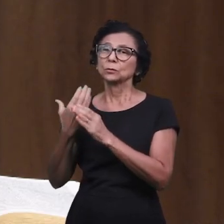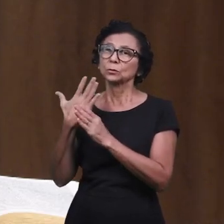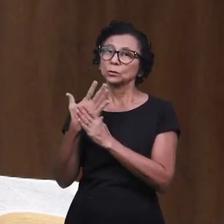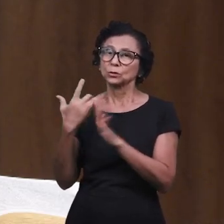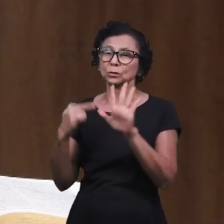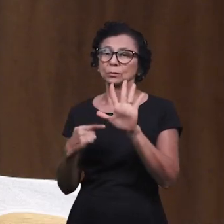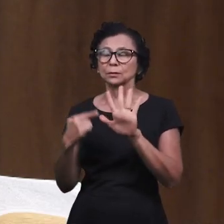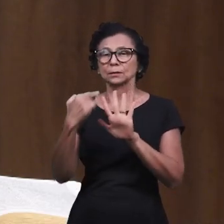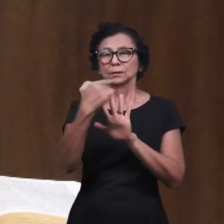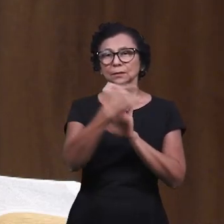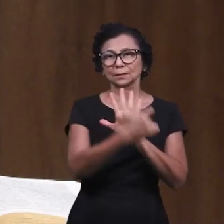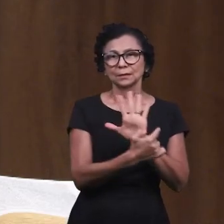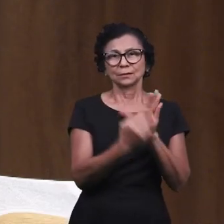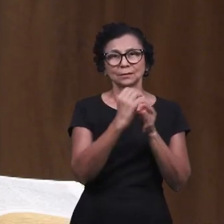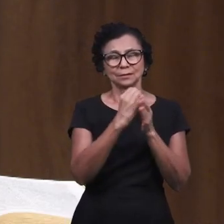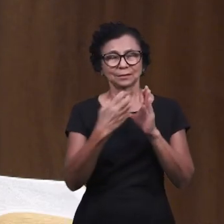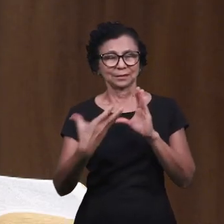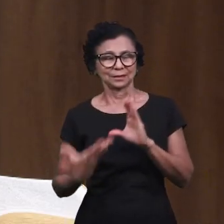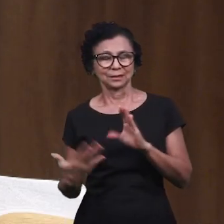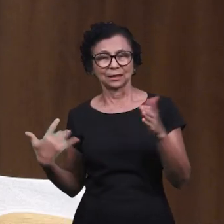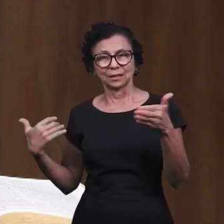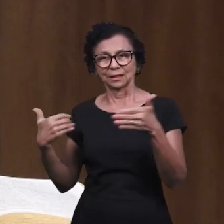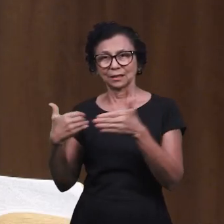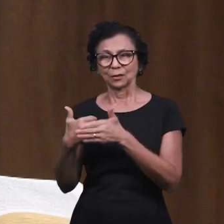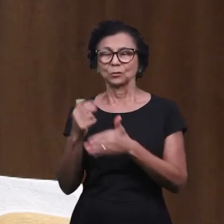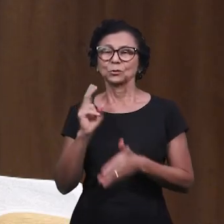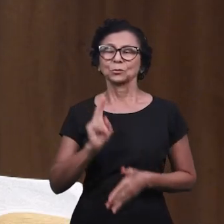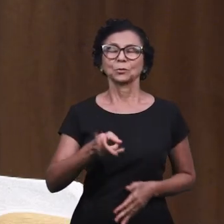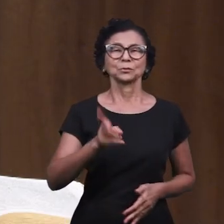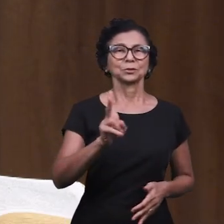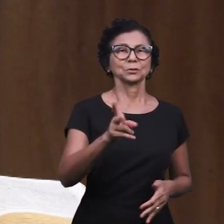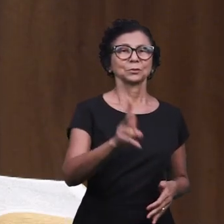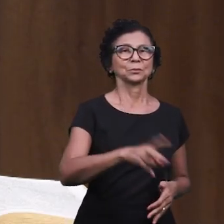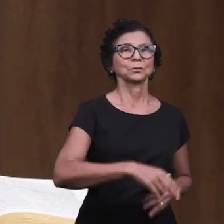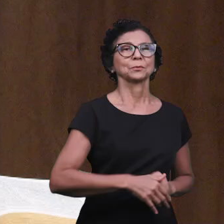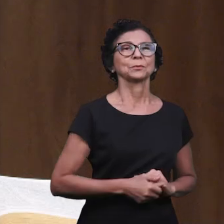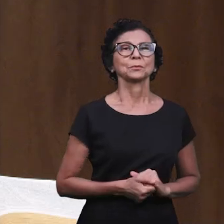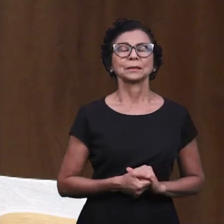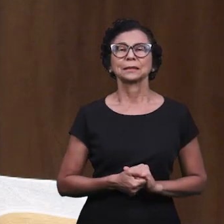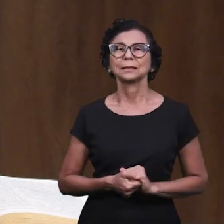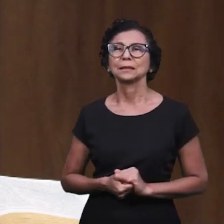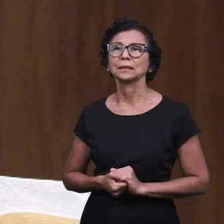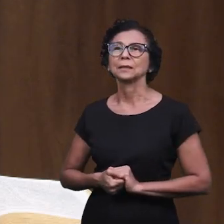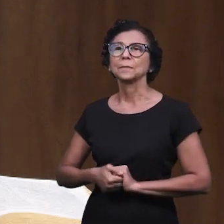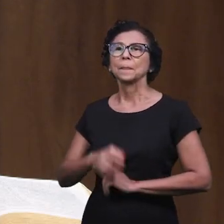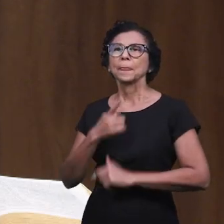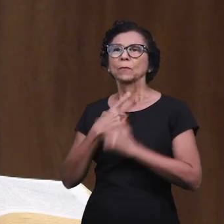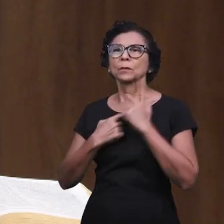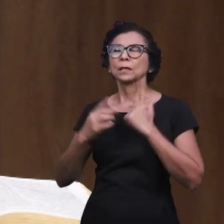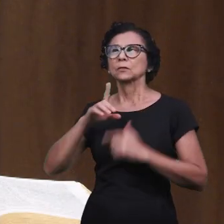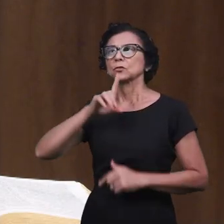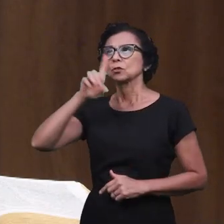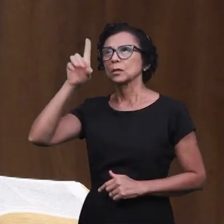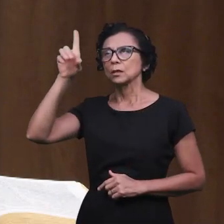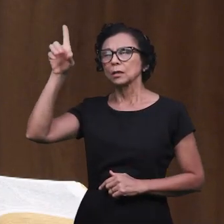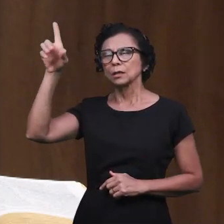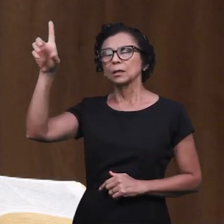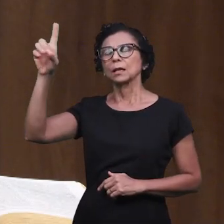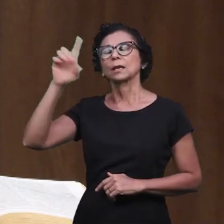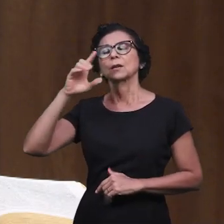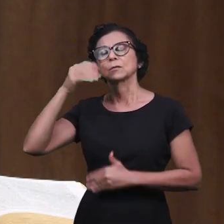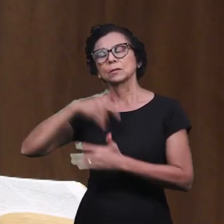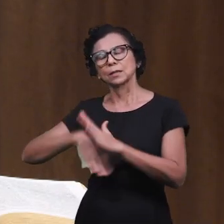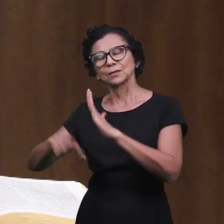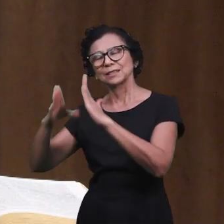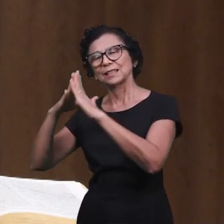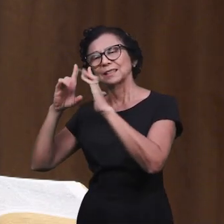continua na vida da igreja, né? Aquilo que Deus está realizando nesta hora, no corpo, na igreja, e que tem sido algo